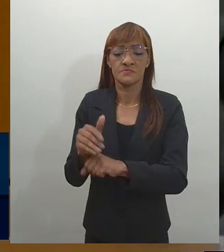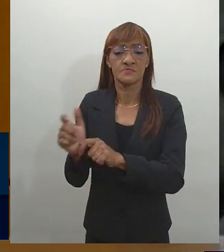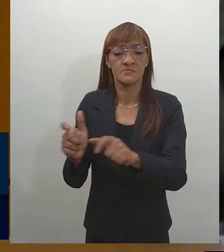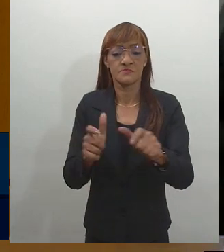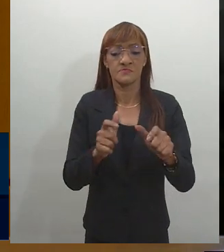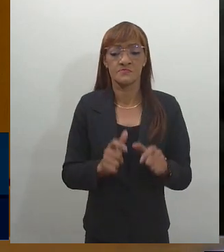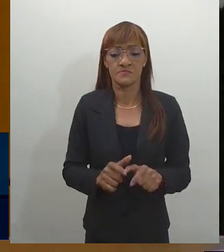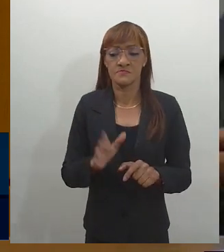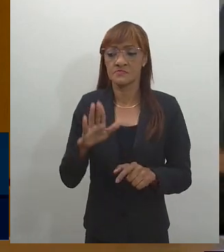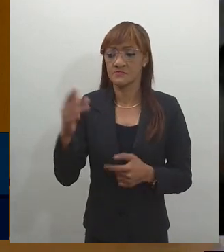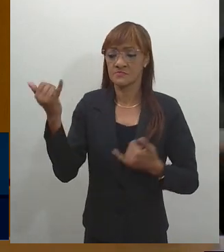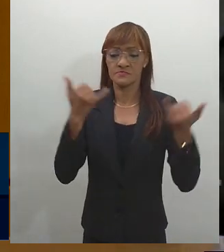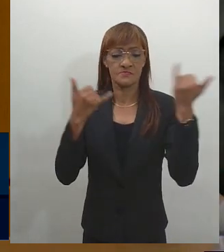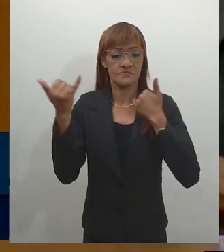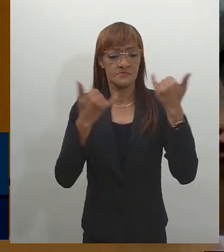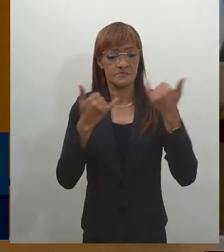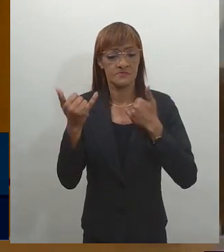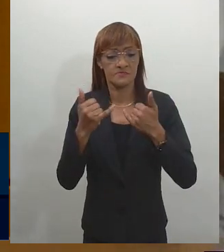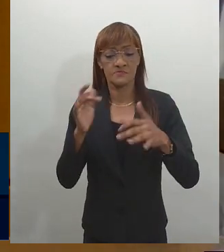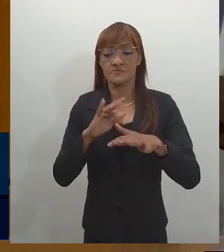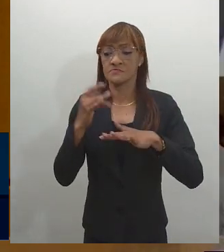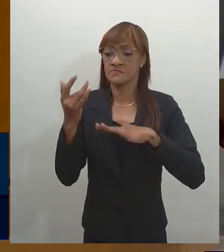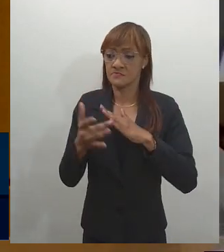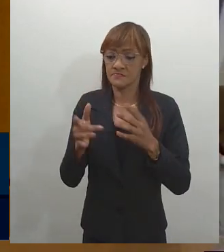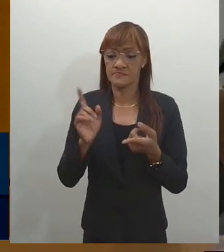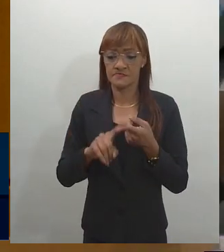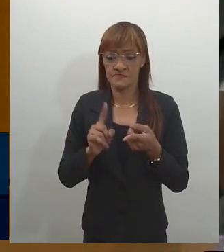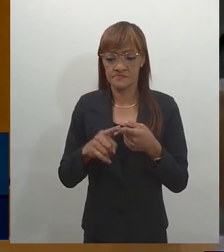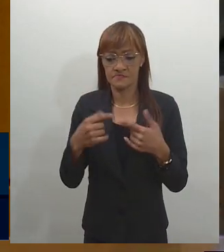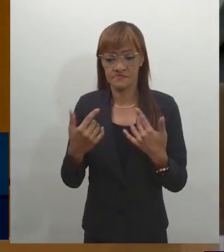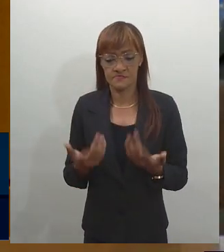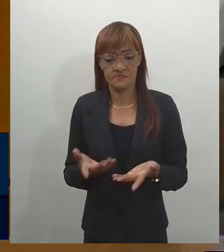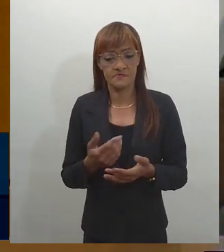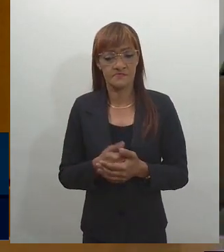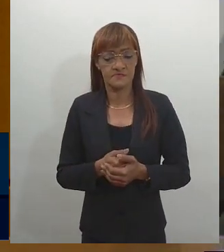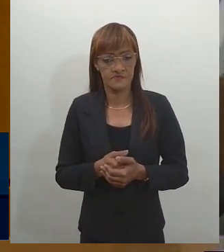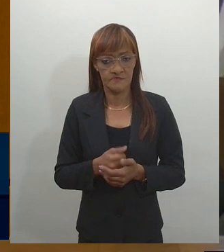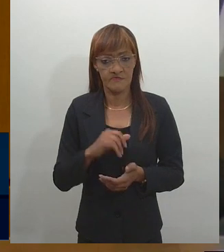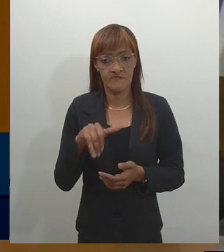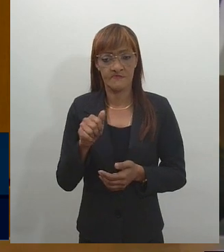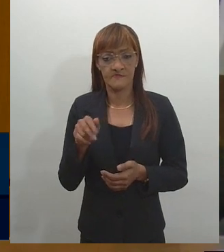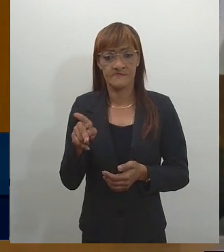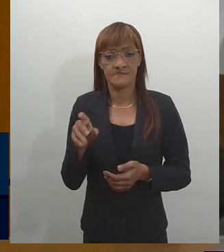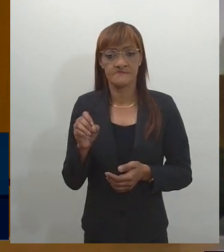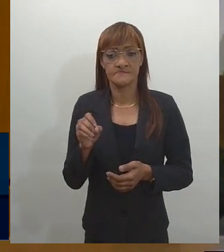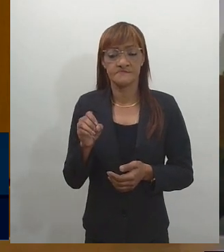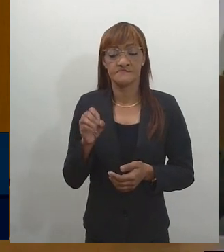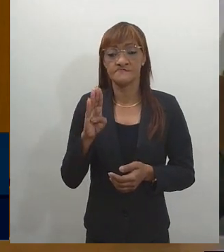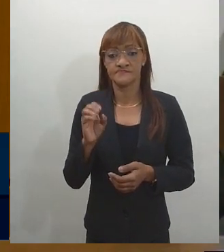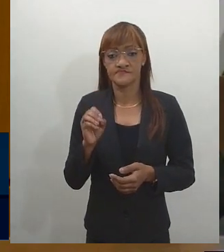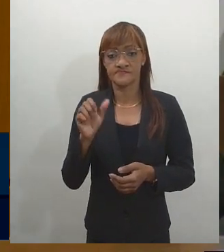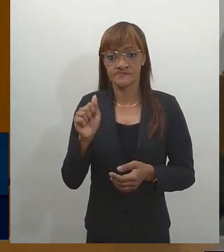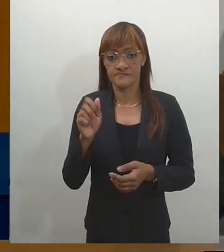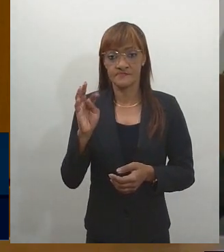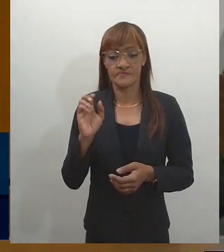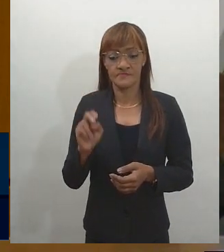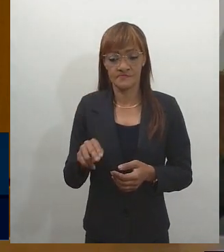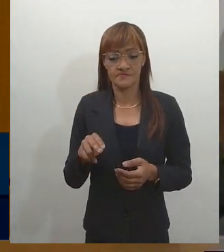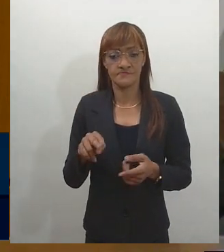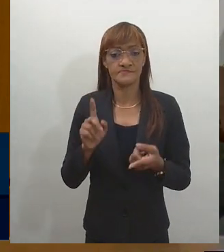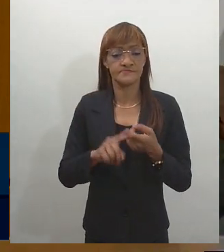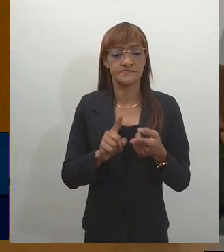redes sociais dessa rodovia Japoatã Propiá, bem como da Polícia Rodoviária Federal até o município